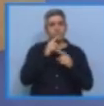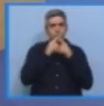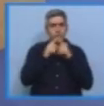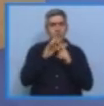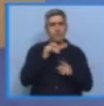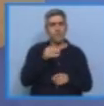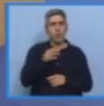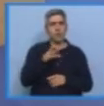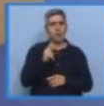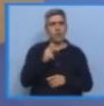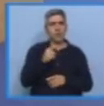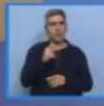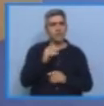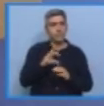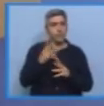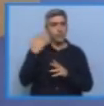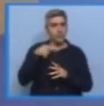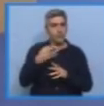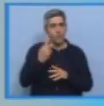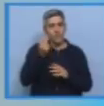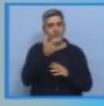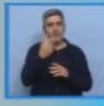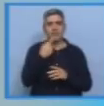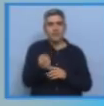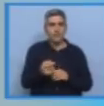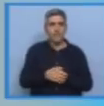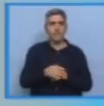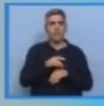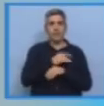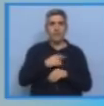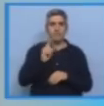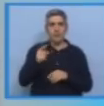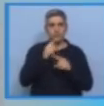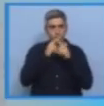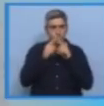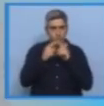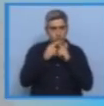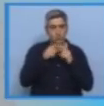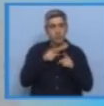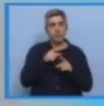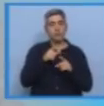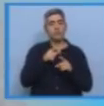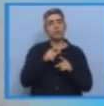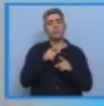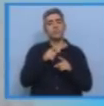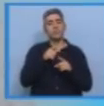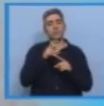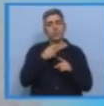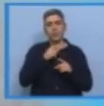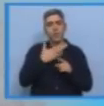foi desenvolvido, foi colocada uma frase que dizia que o médico tinha que jurar que, mesmo em estado, não darei droga